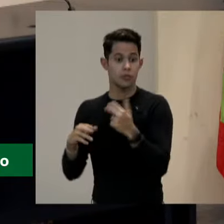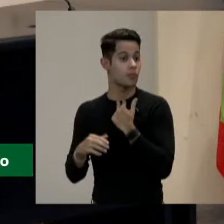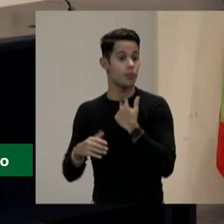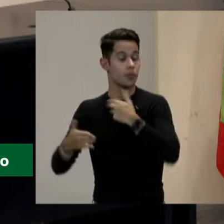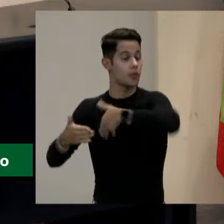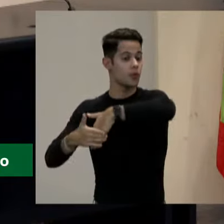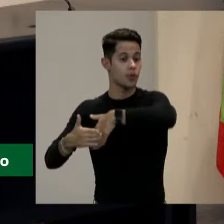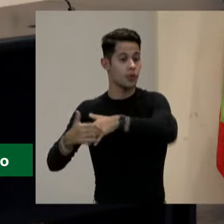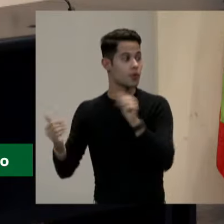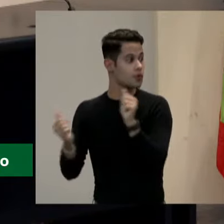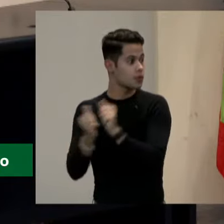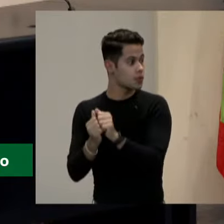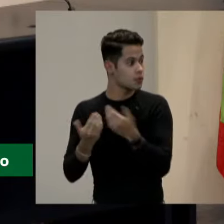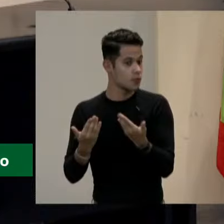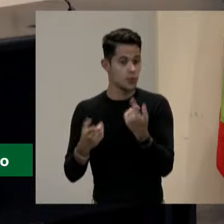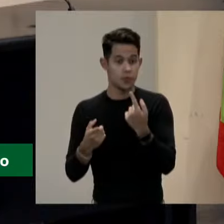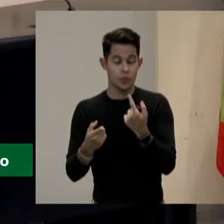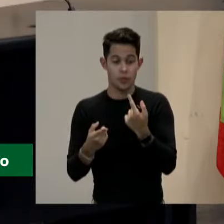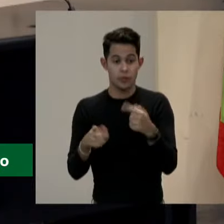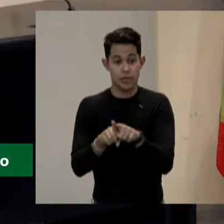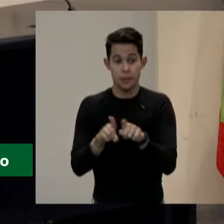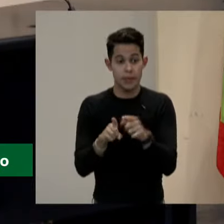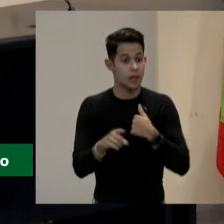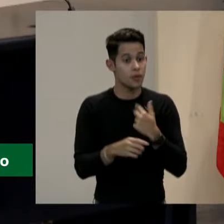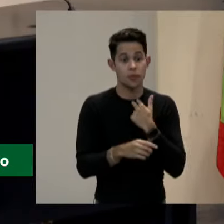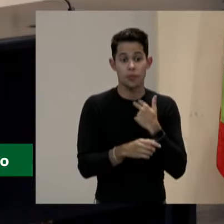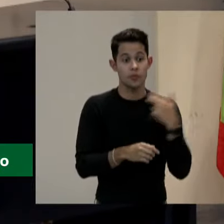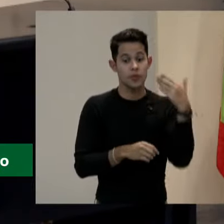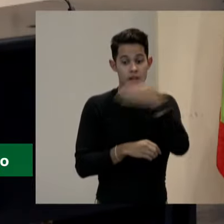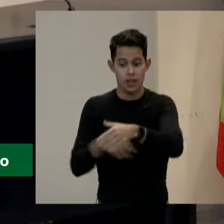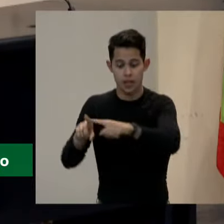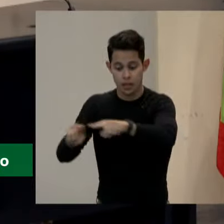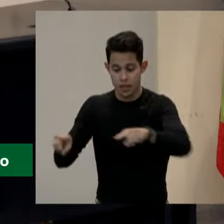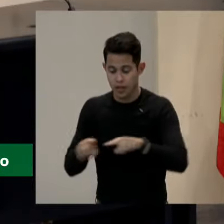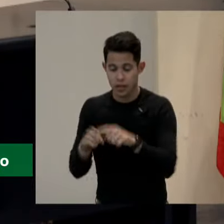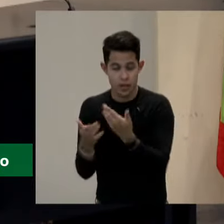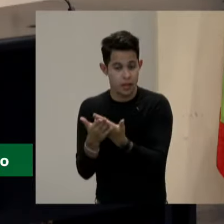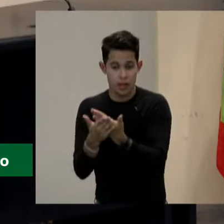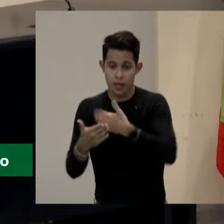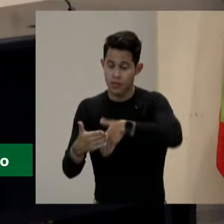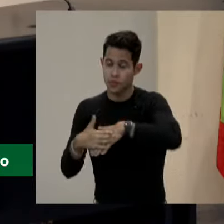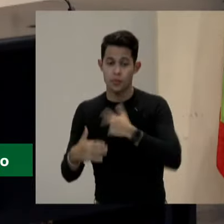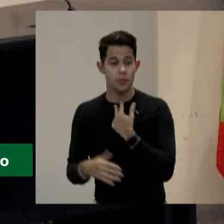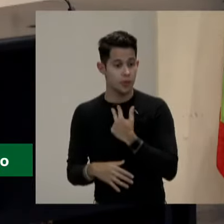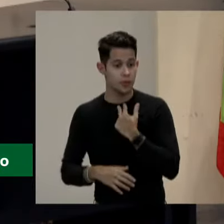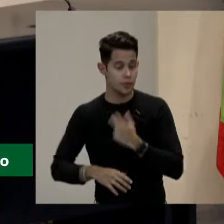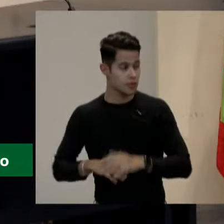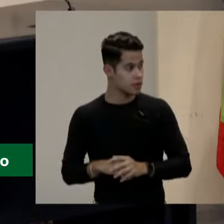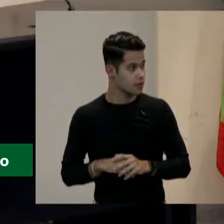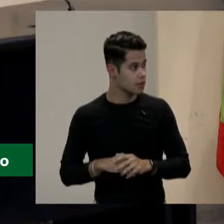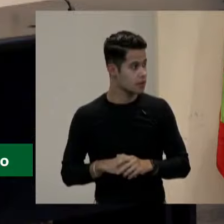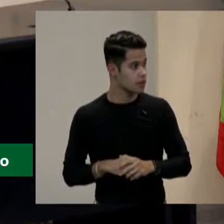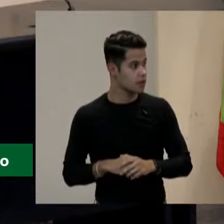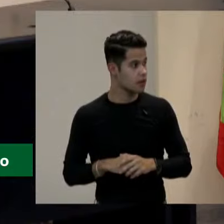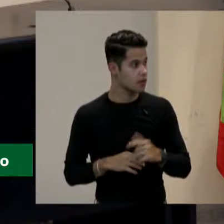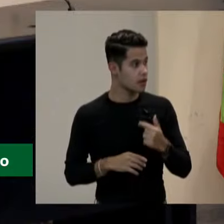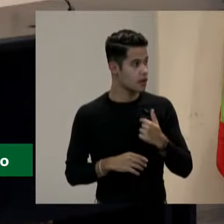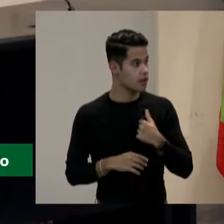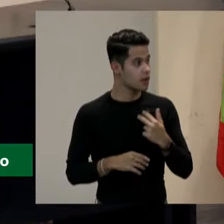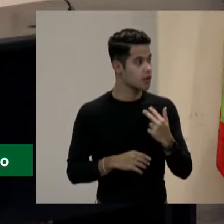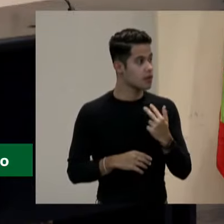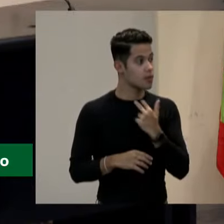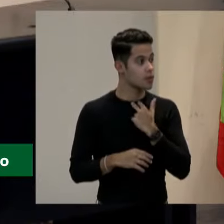podia sequer estar na sala de aula, por que eu poderia estar no meio do campo? Eu não podia brincar de rouba-bandeira